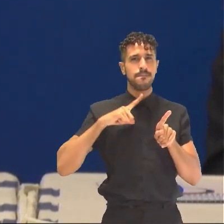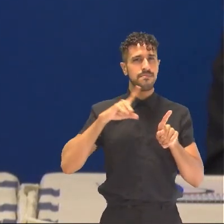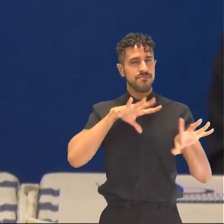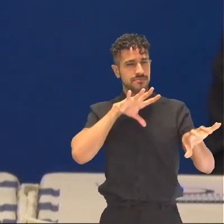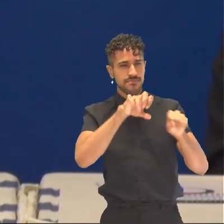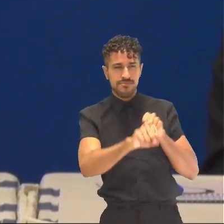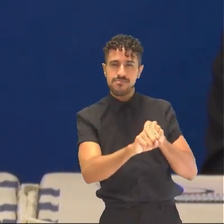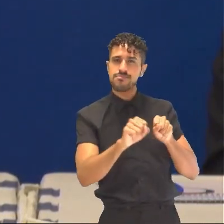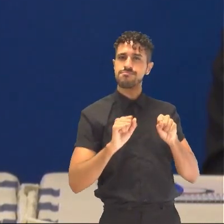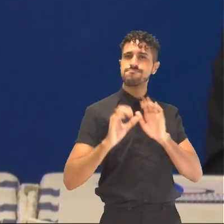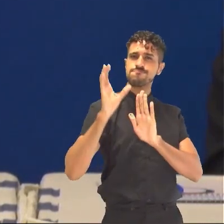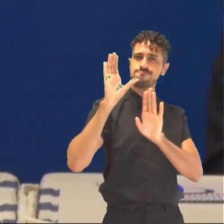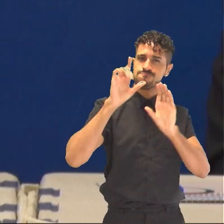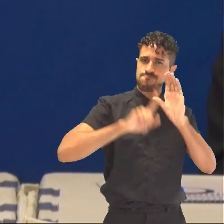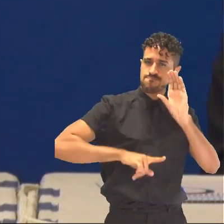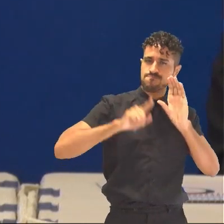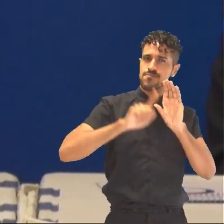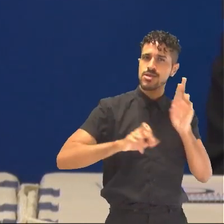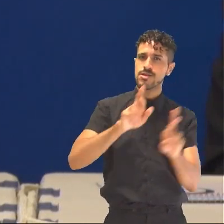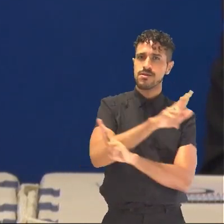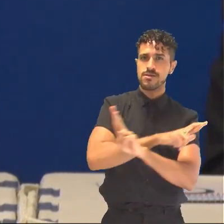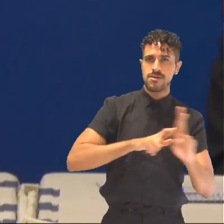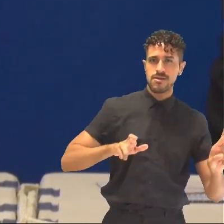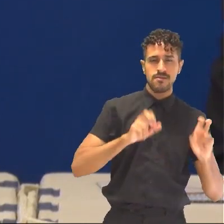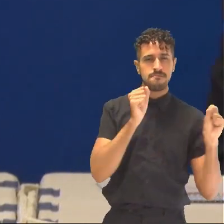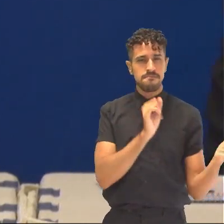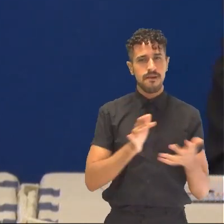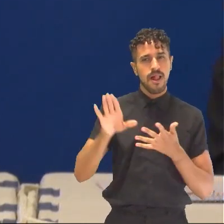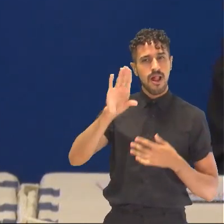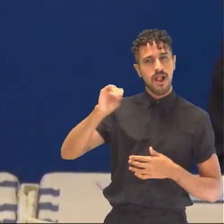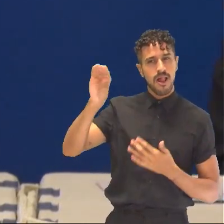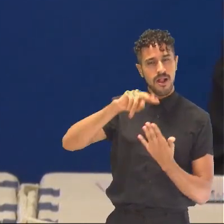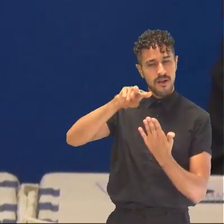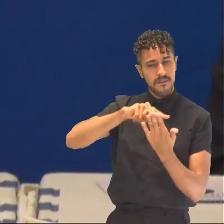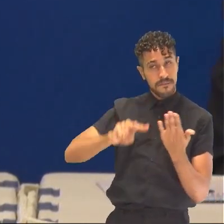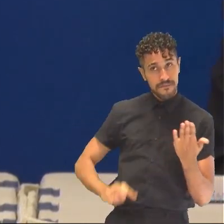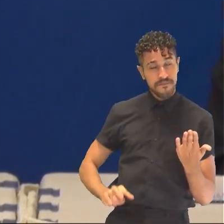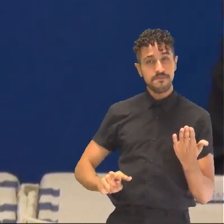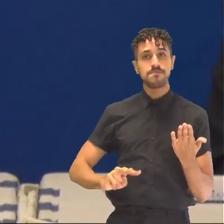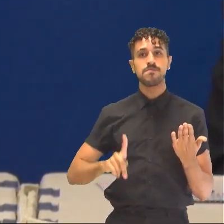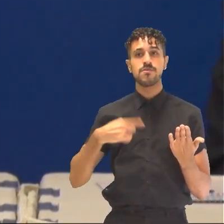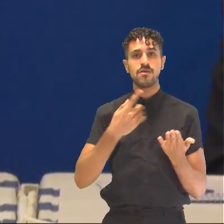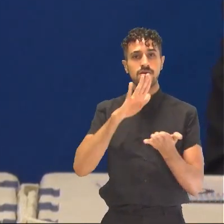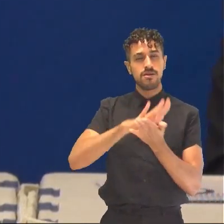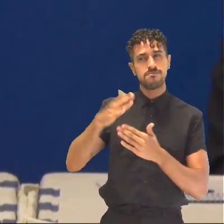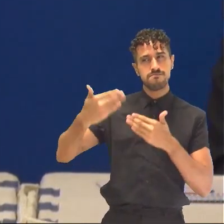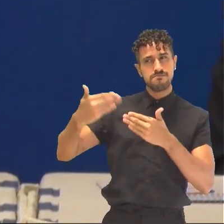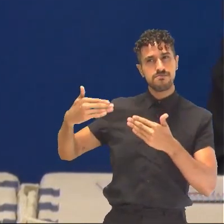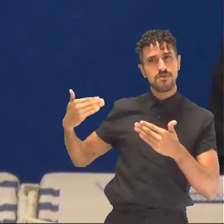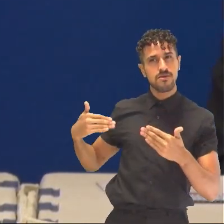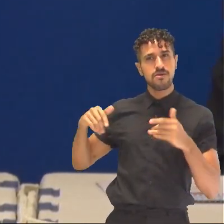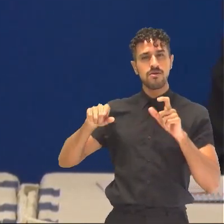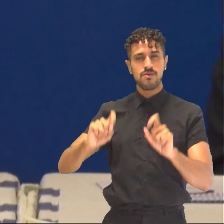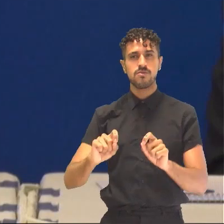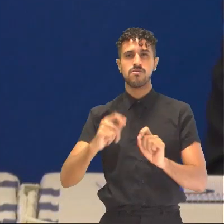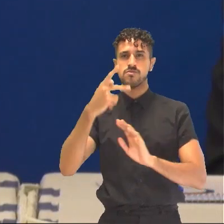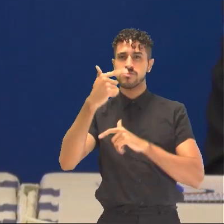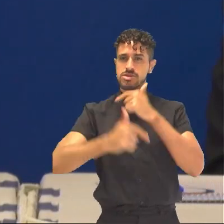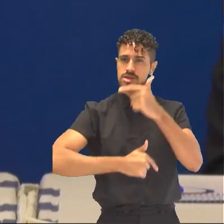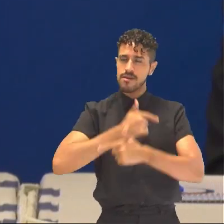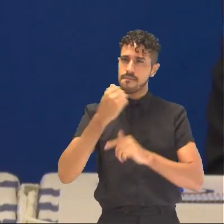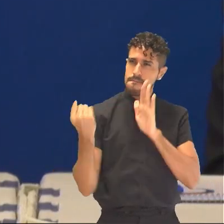formação capítulos relativos à fluência em leitura oral. Lançamos recentemente, né, uma ação